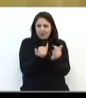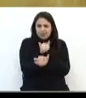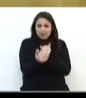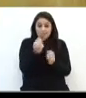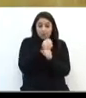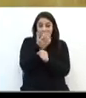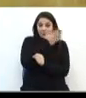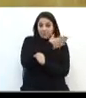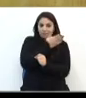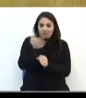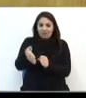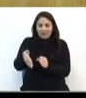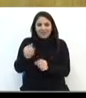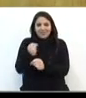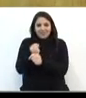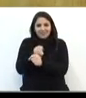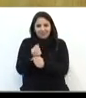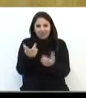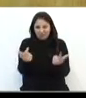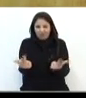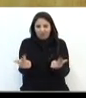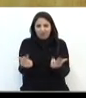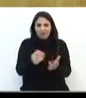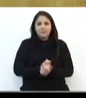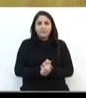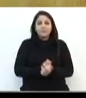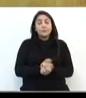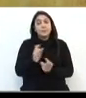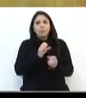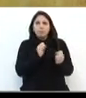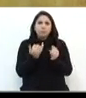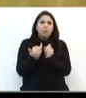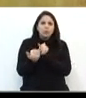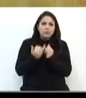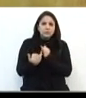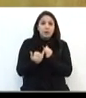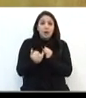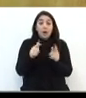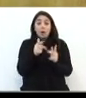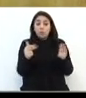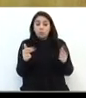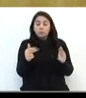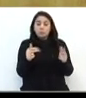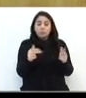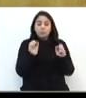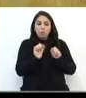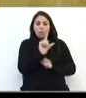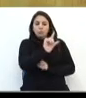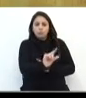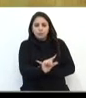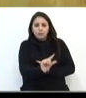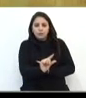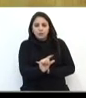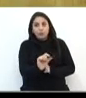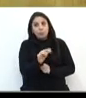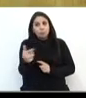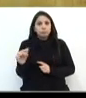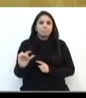Podemos dizer que eles são semelhantes. Em alguns ocorre uma ligeira elevação, outros uma ligeira queda, e